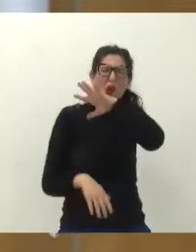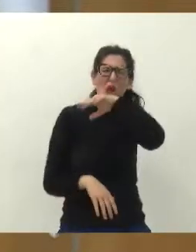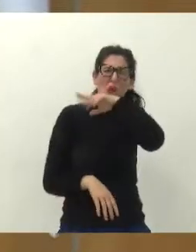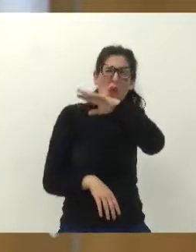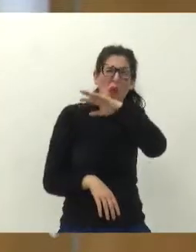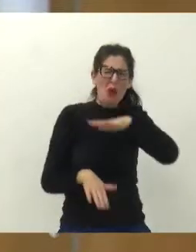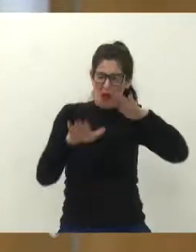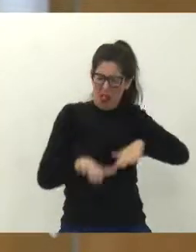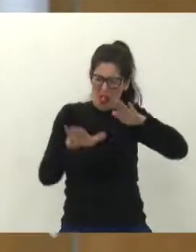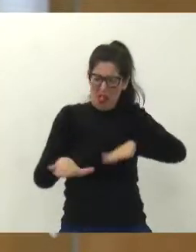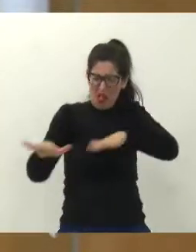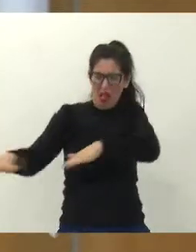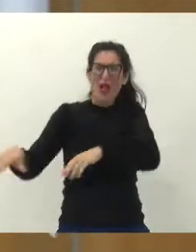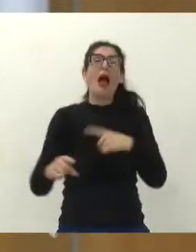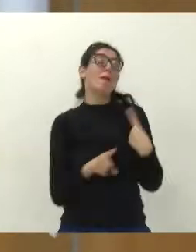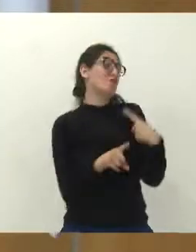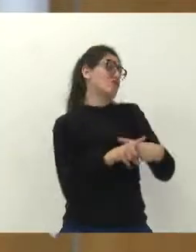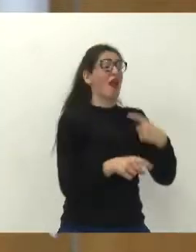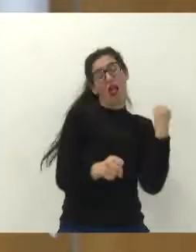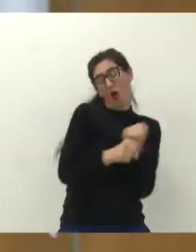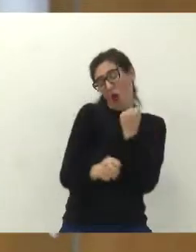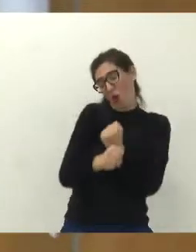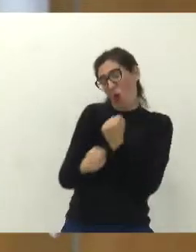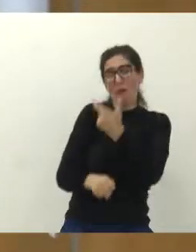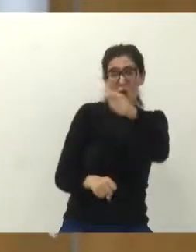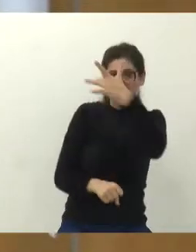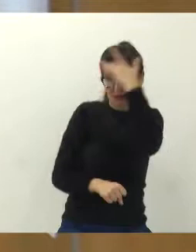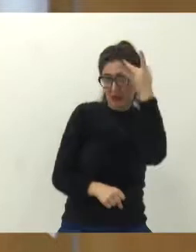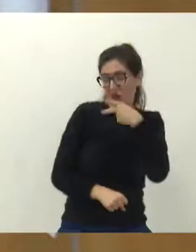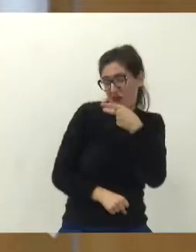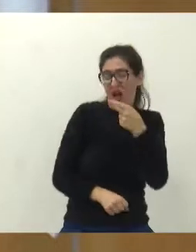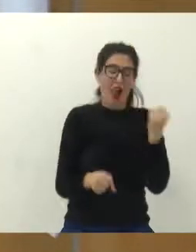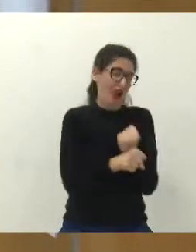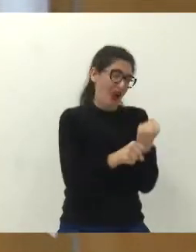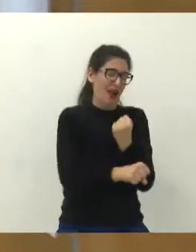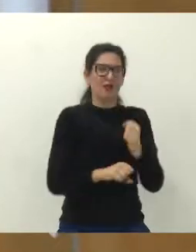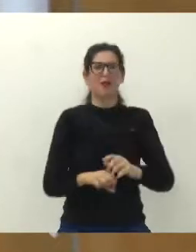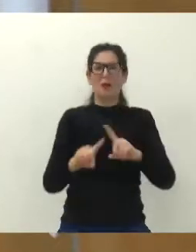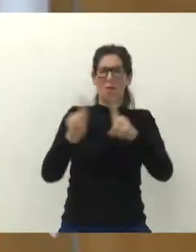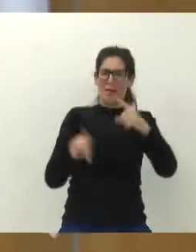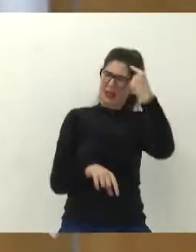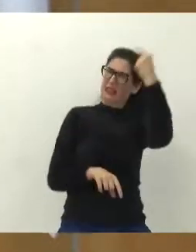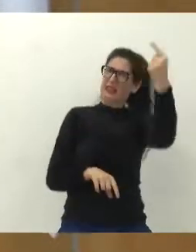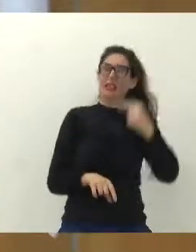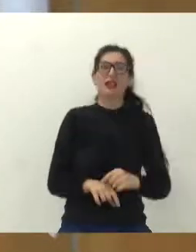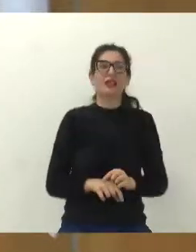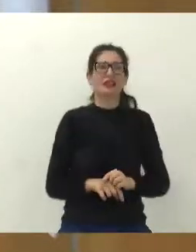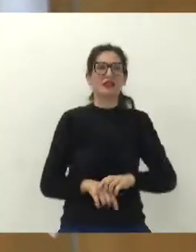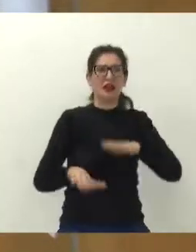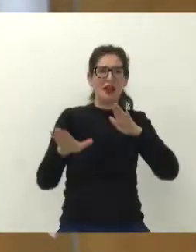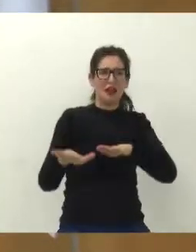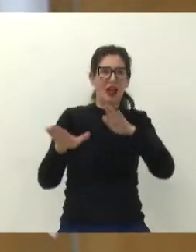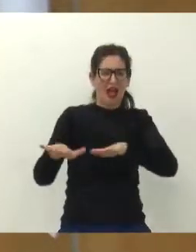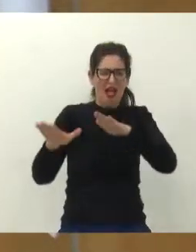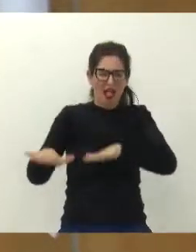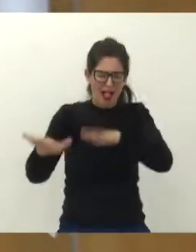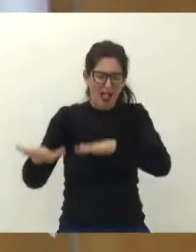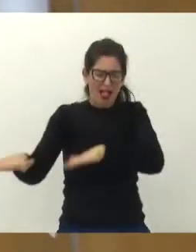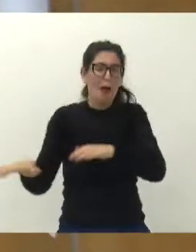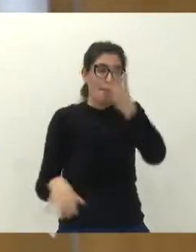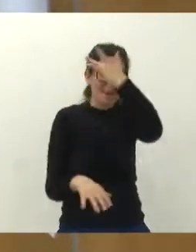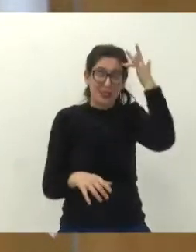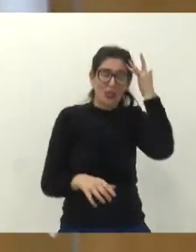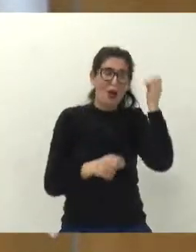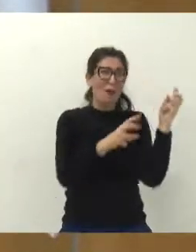pessoal fala, mas é por conta das obras. Eu falei, se a ideia é que o trânsito esteja mal, para o pessoal perceber que